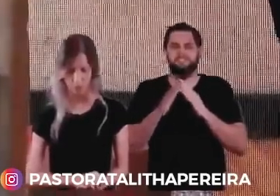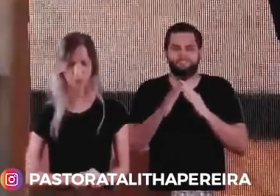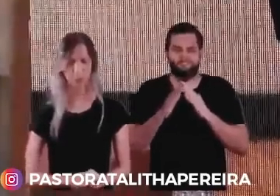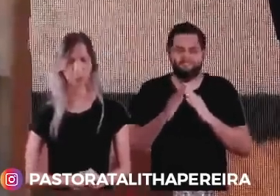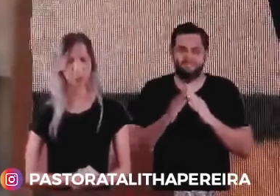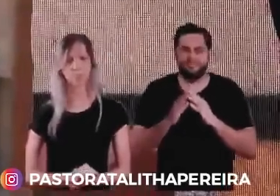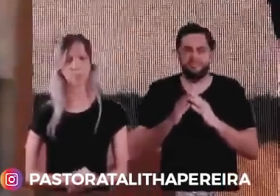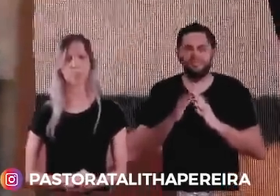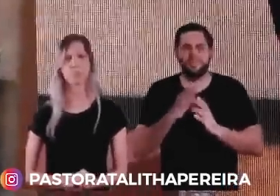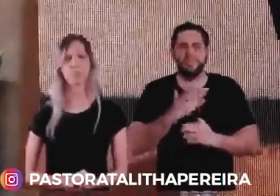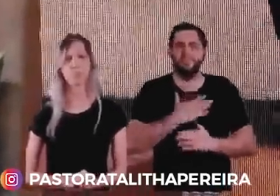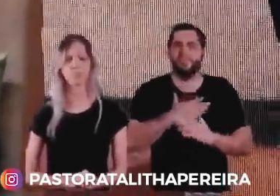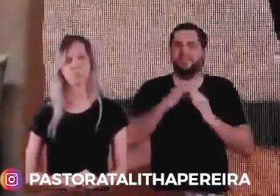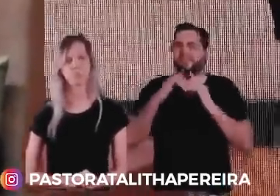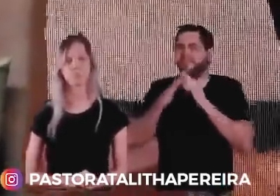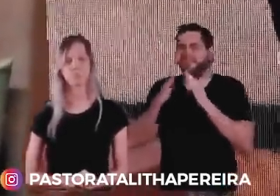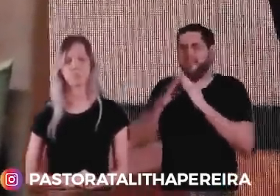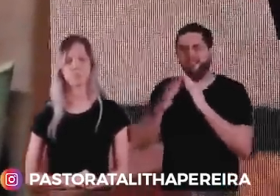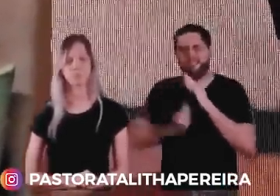minha casa,